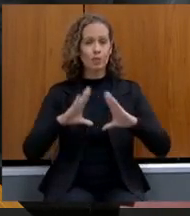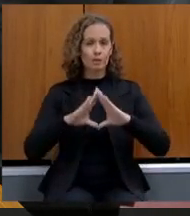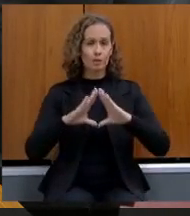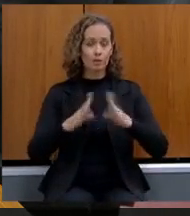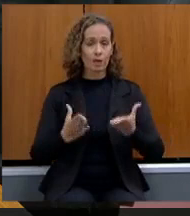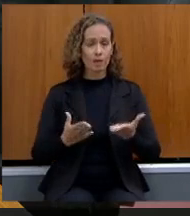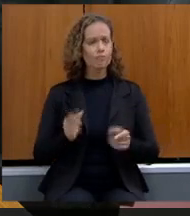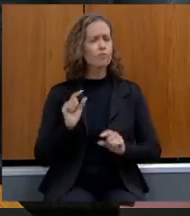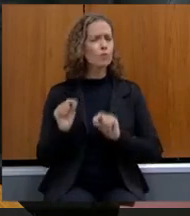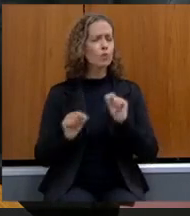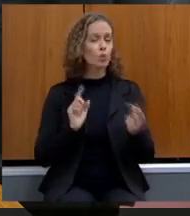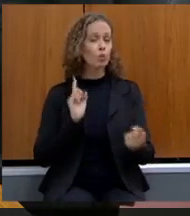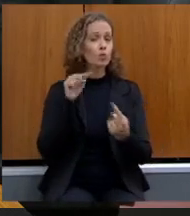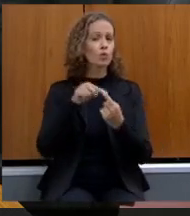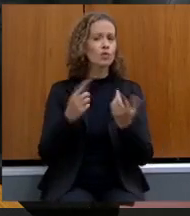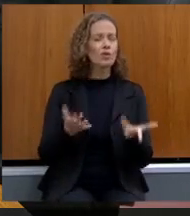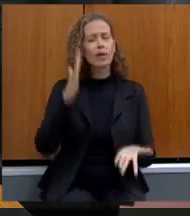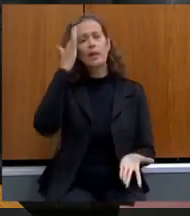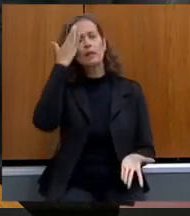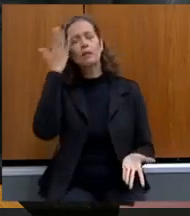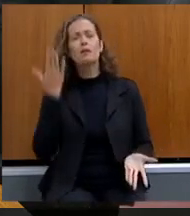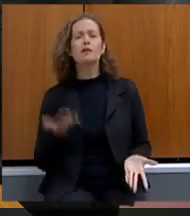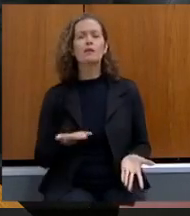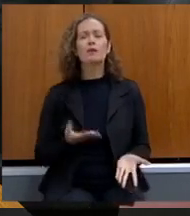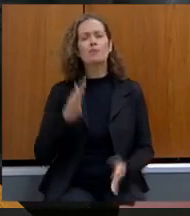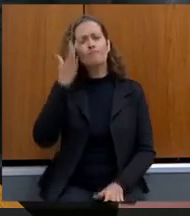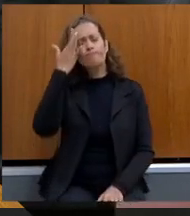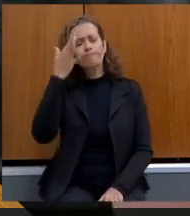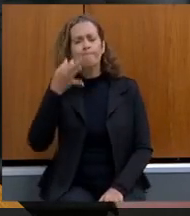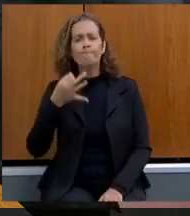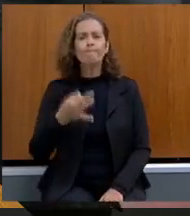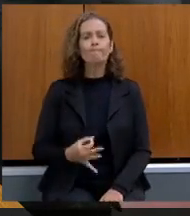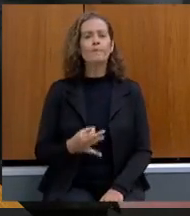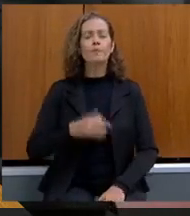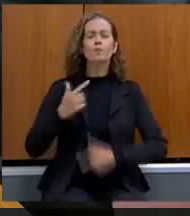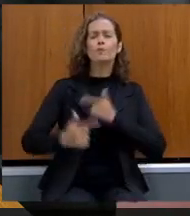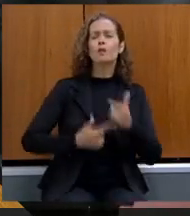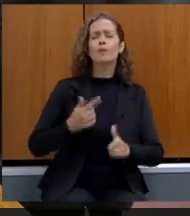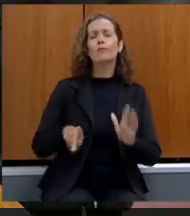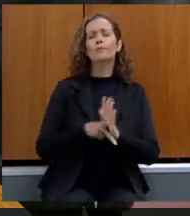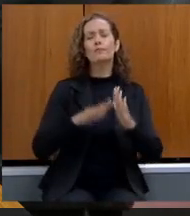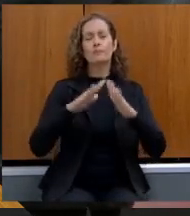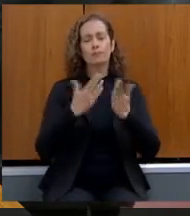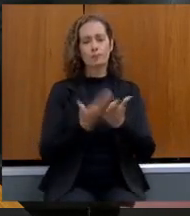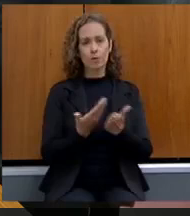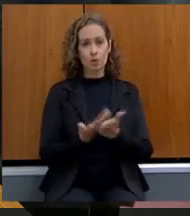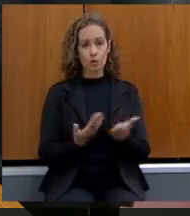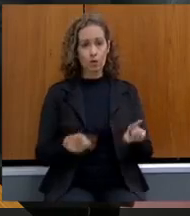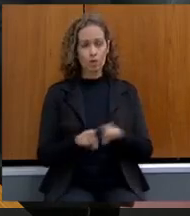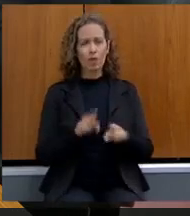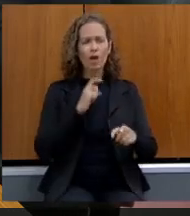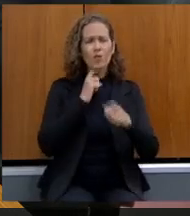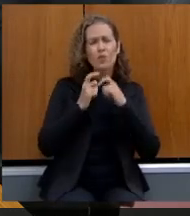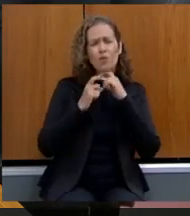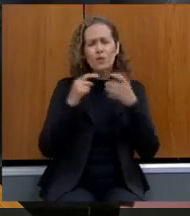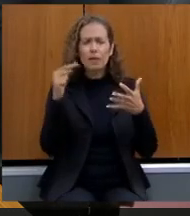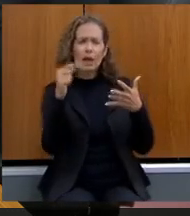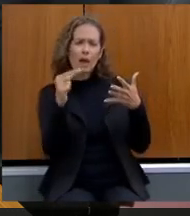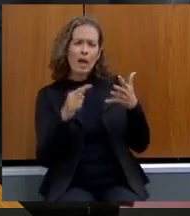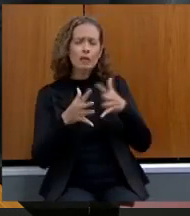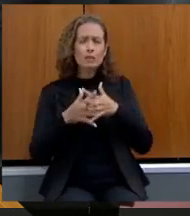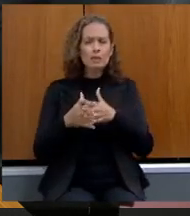modo que a gente possa compreender Qual é o trabalho da escola e de modo que a gente possa tirar as dúvidas